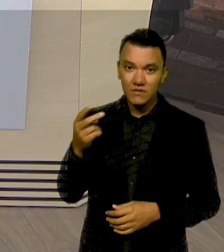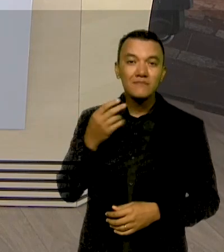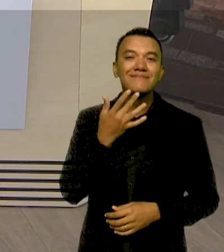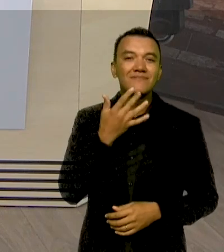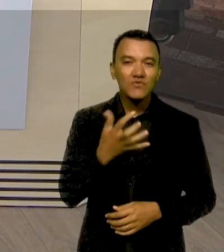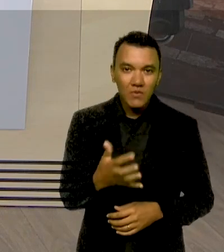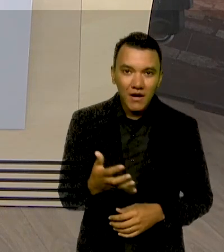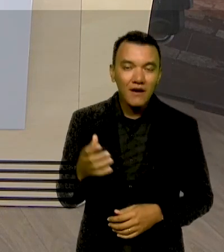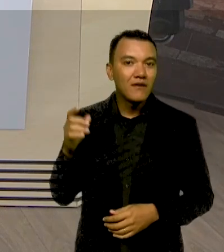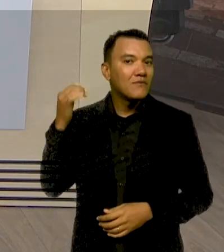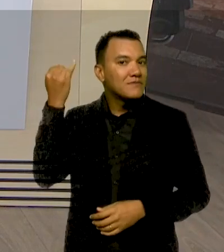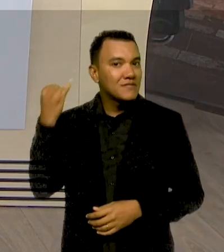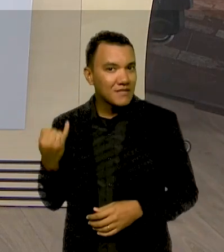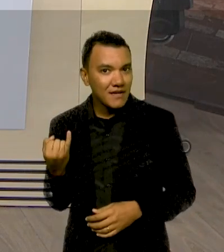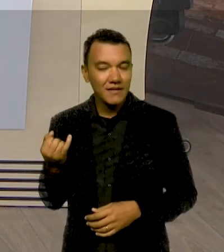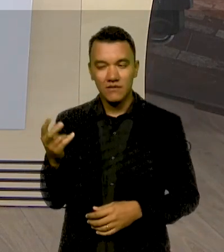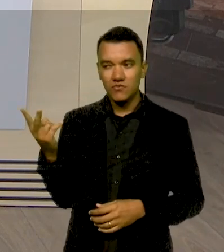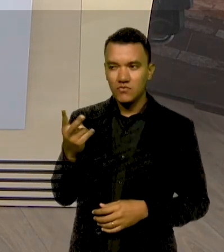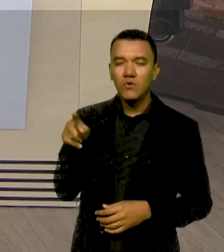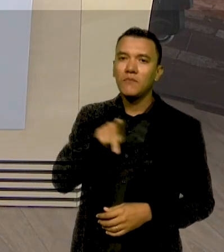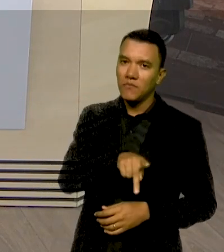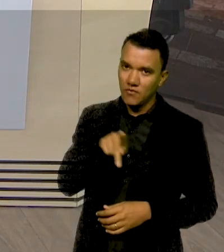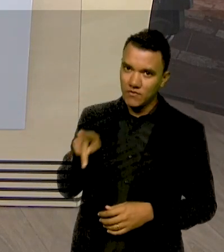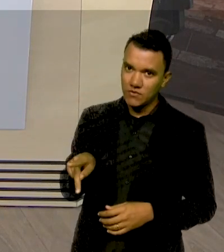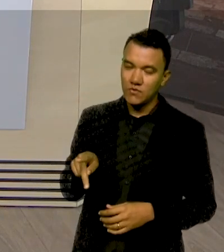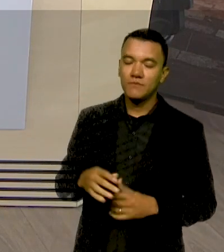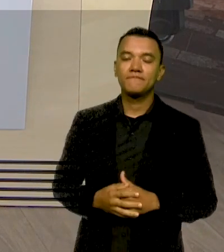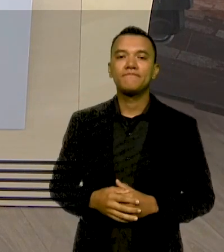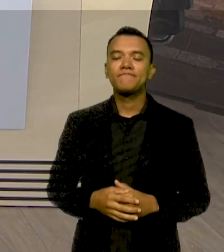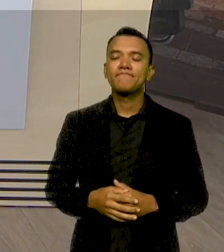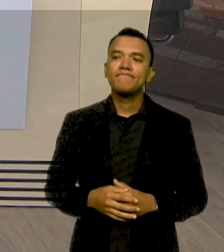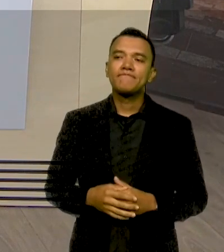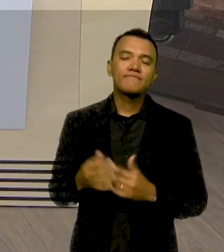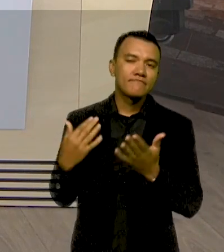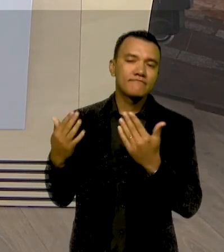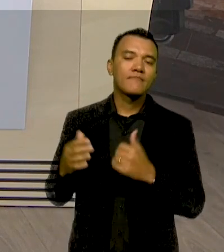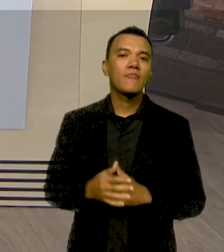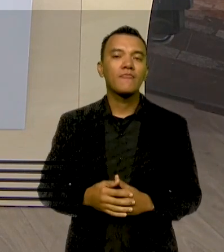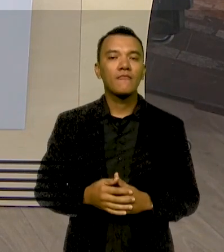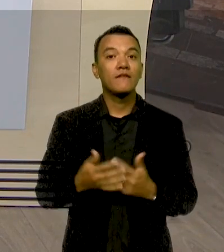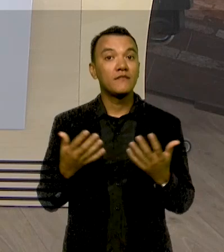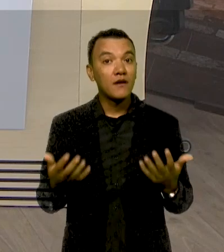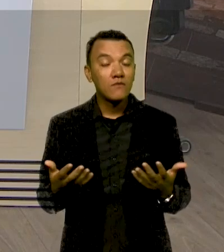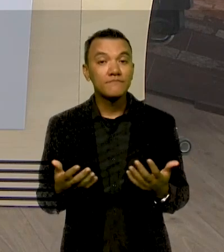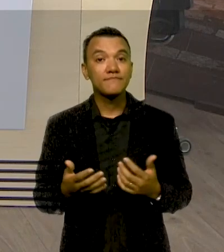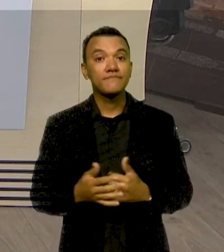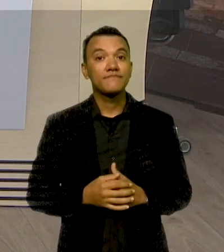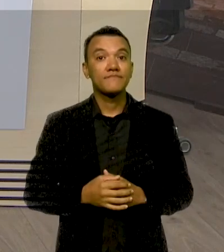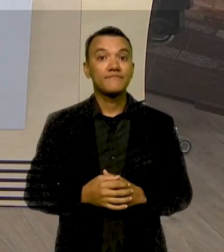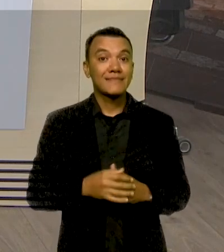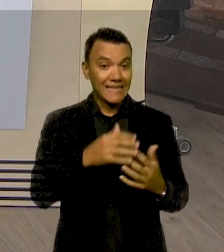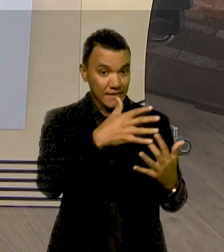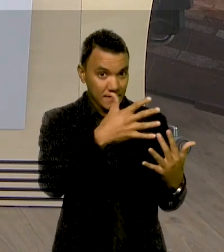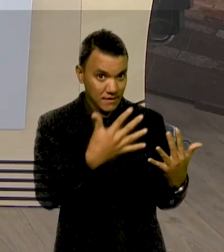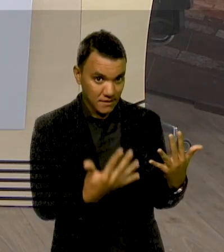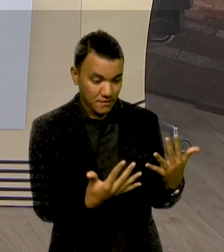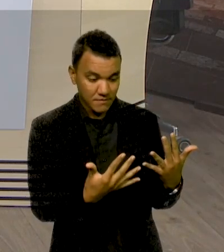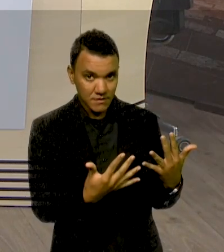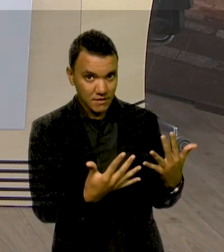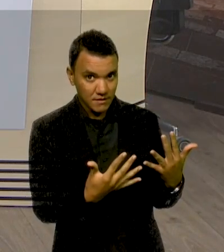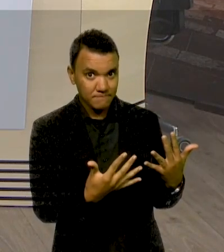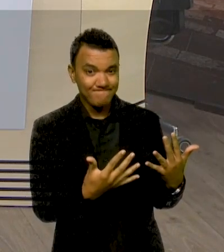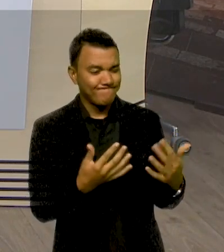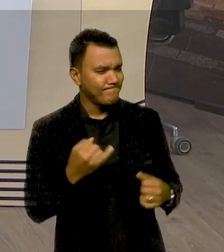Janaína, porque para saber a importância que tem a Libras,